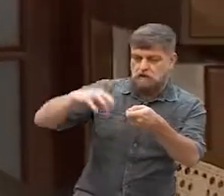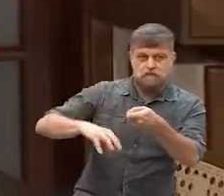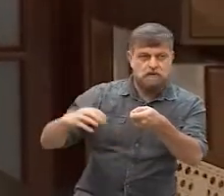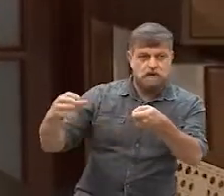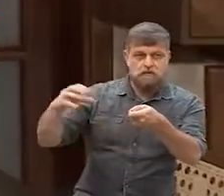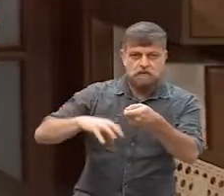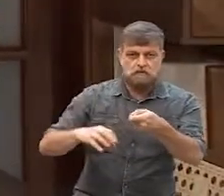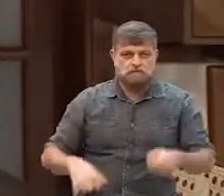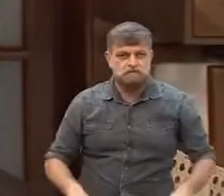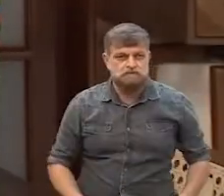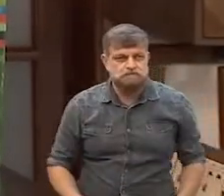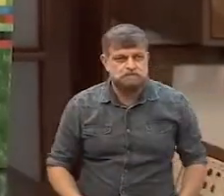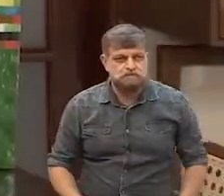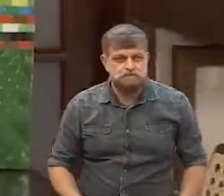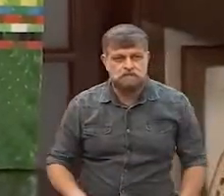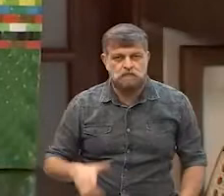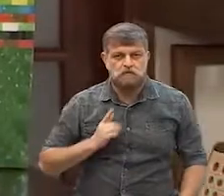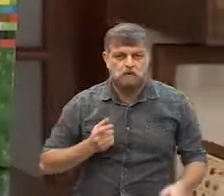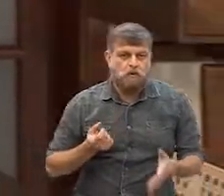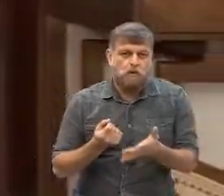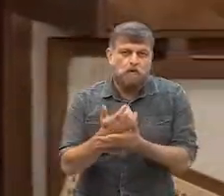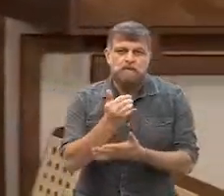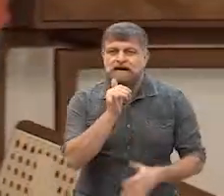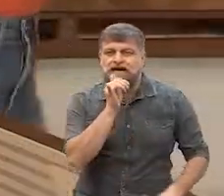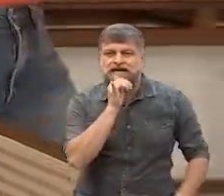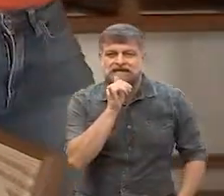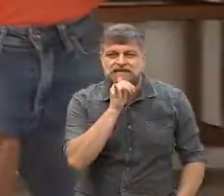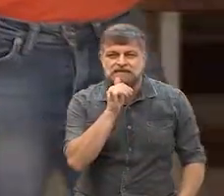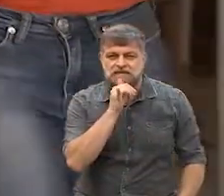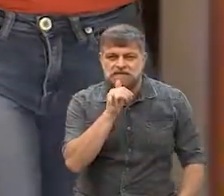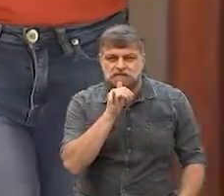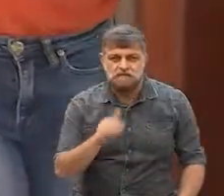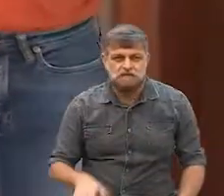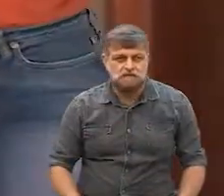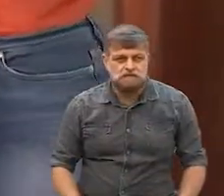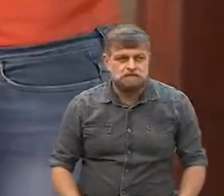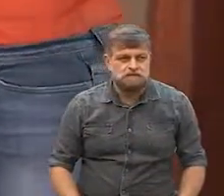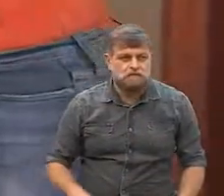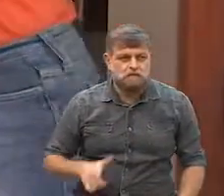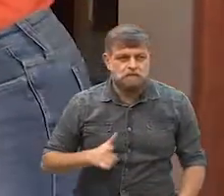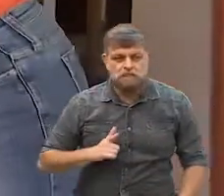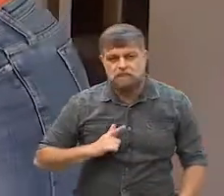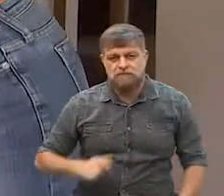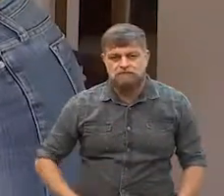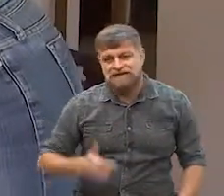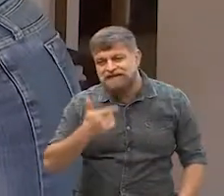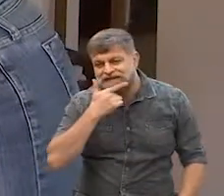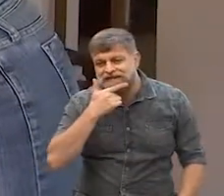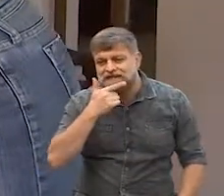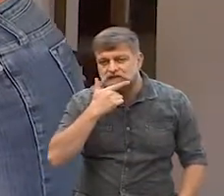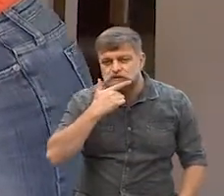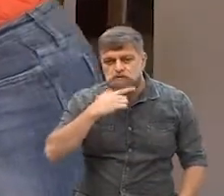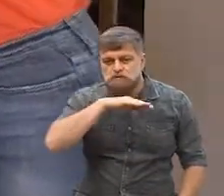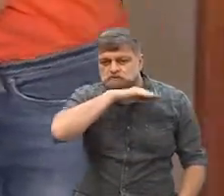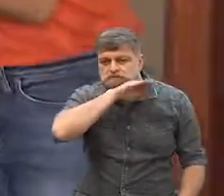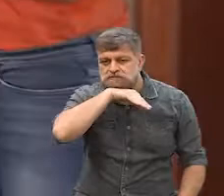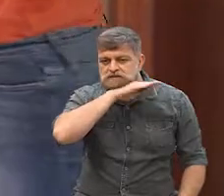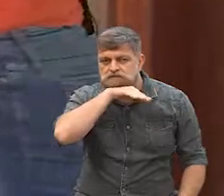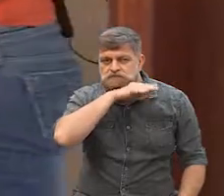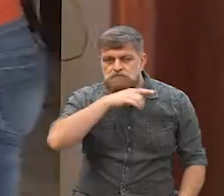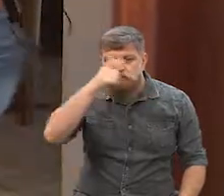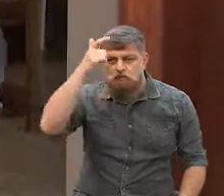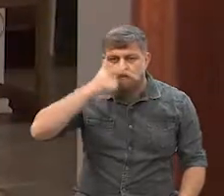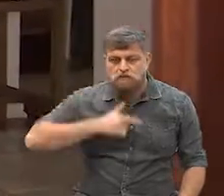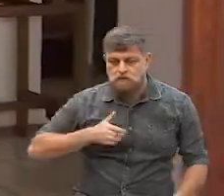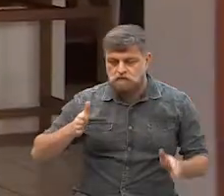minha sacola. Eu vou comprar, por exemplo, um frios, eu posso levar um Tupperware e